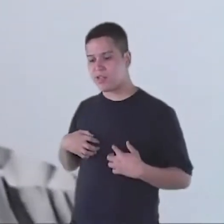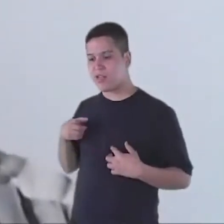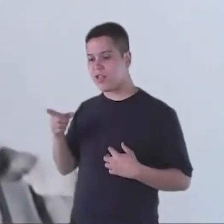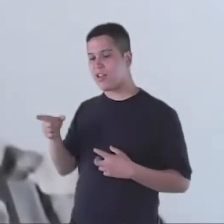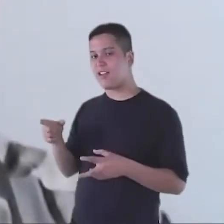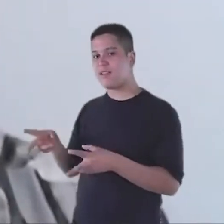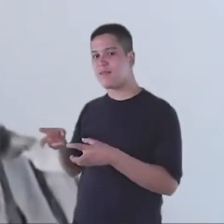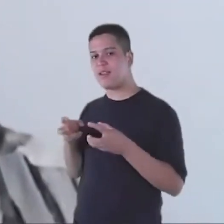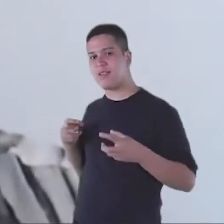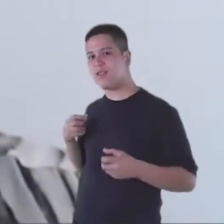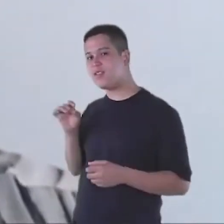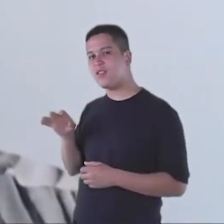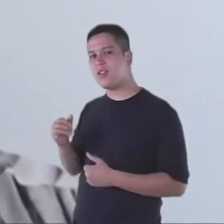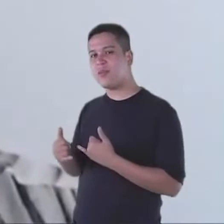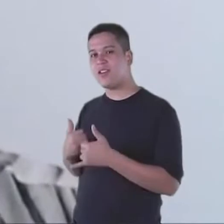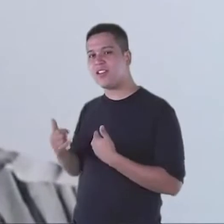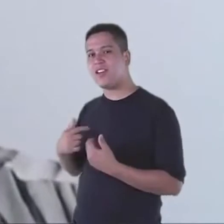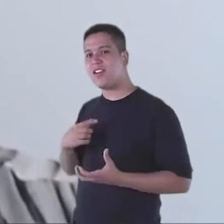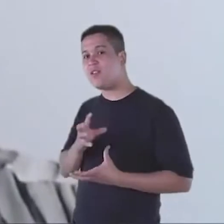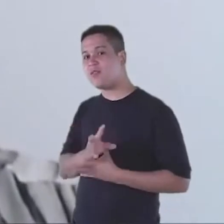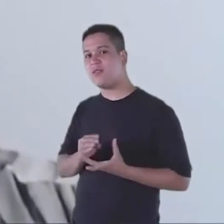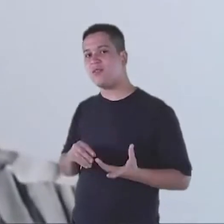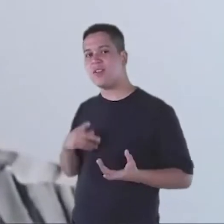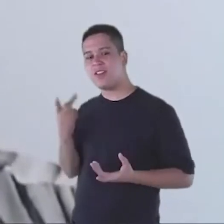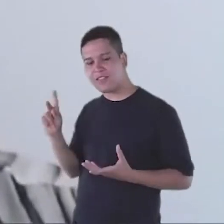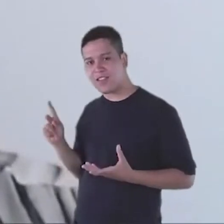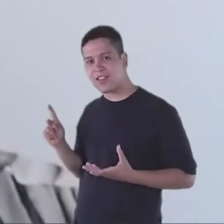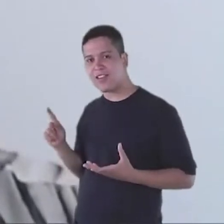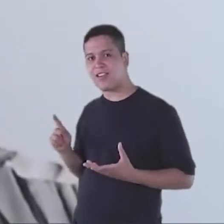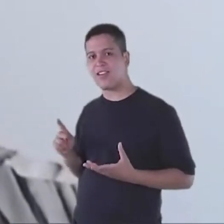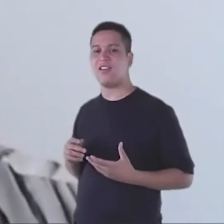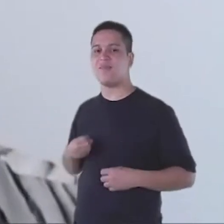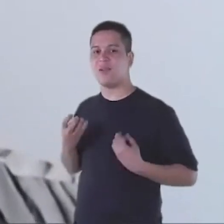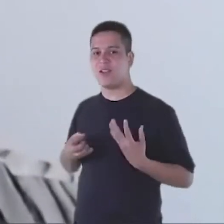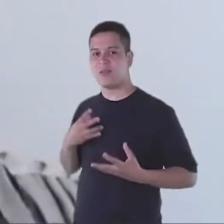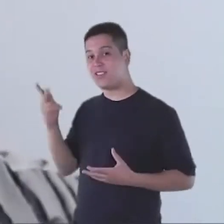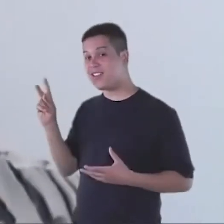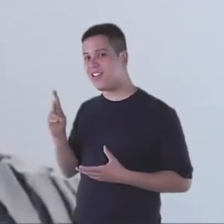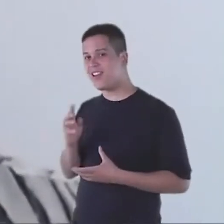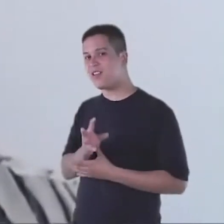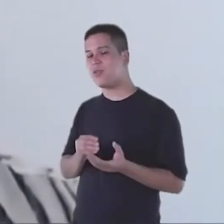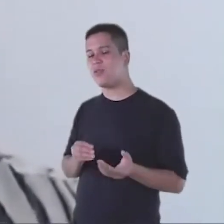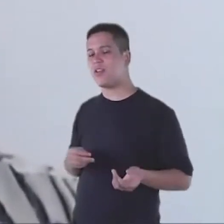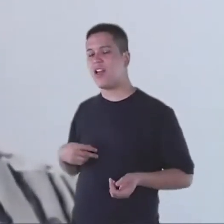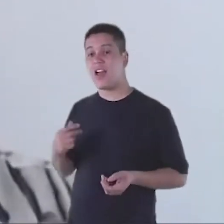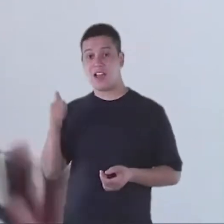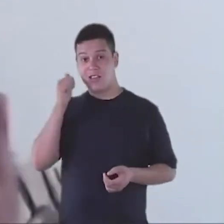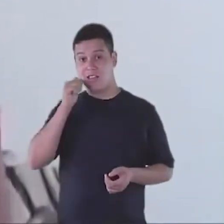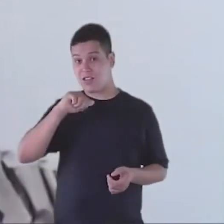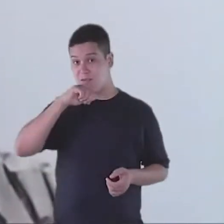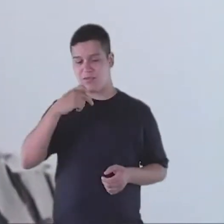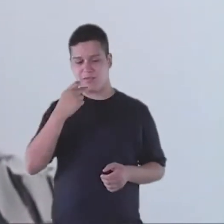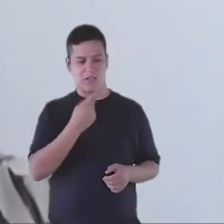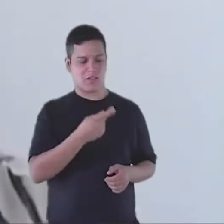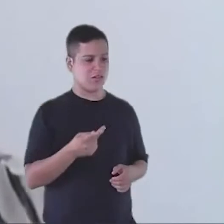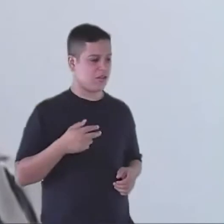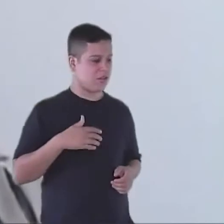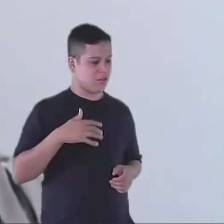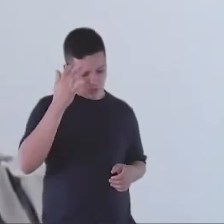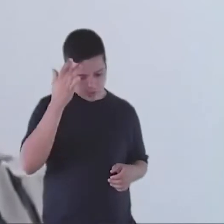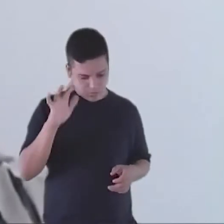sarro dela, que eu estou debochando. Os poemas são dela. Aí ela me diz: Fabrício, eu não sei